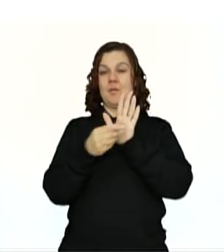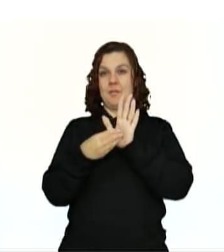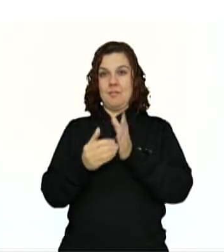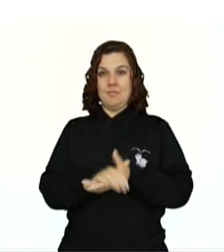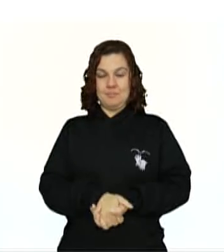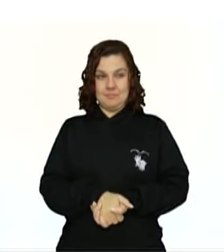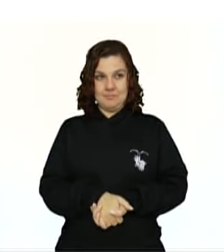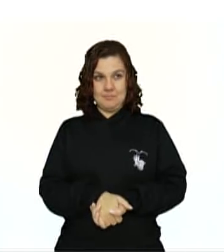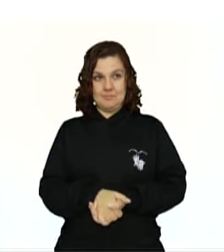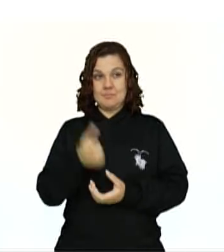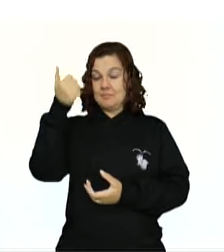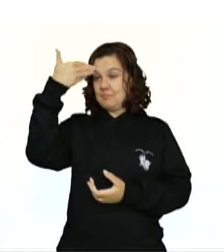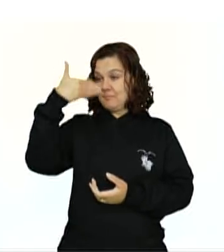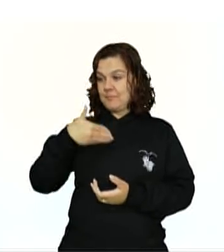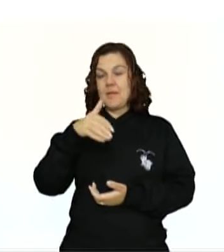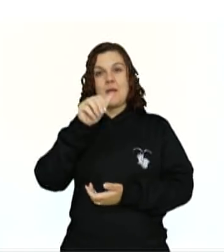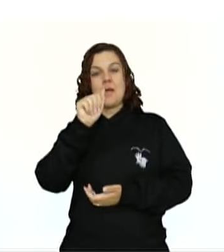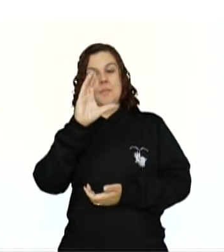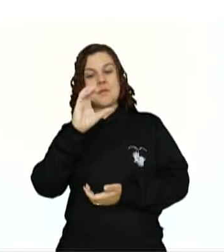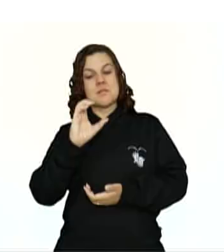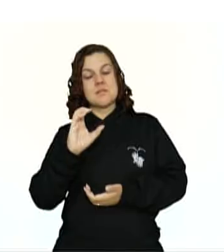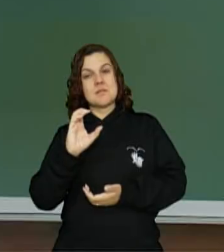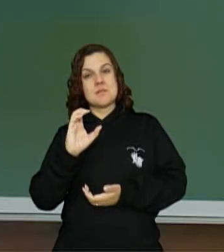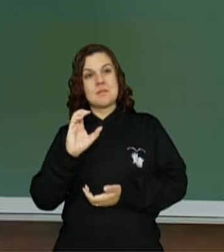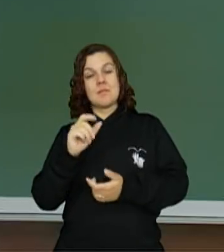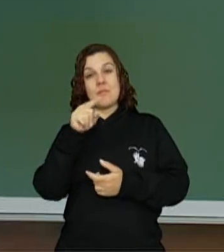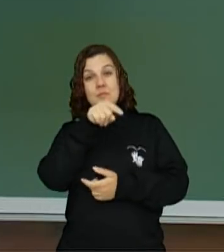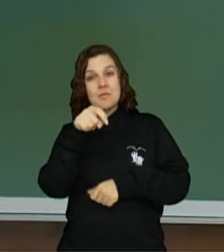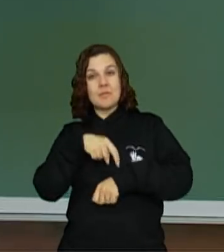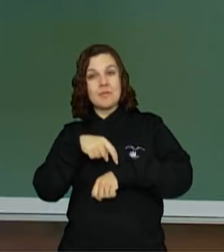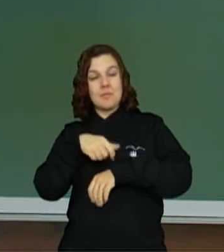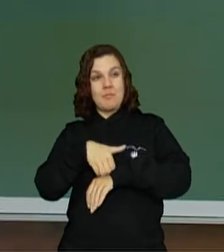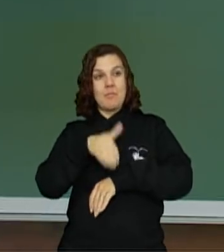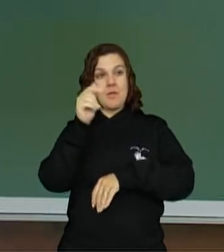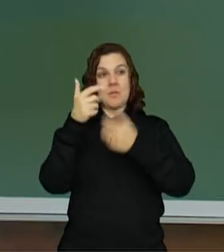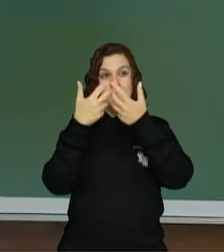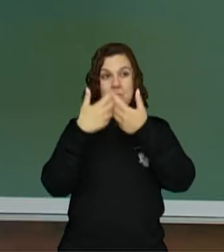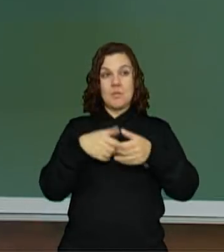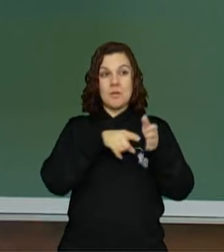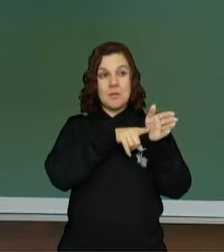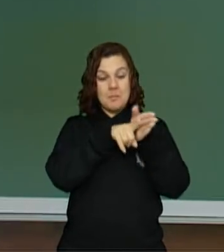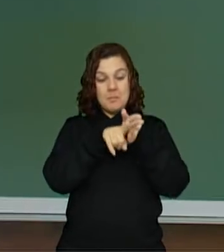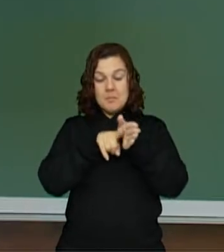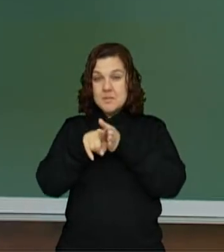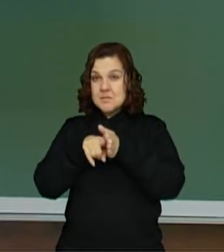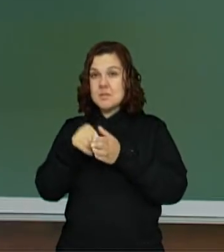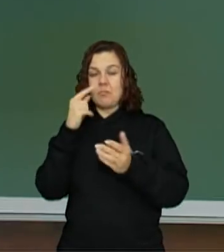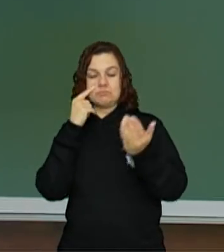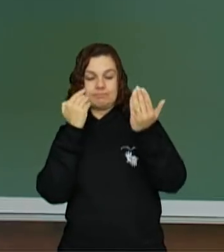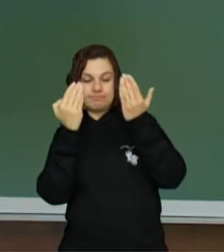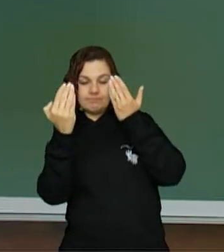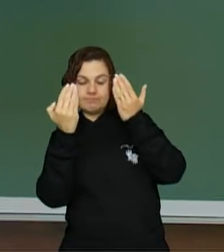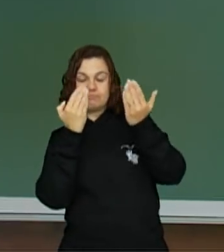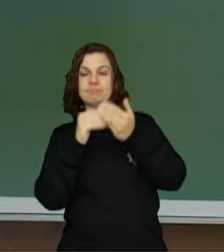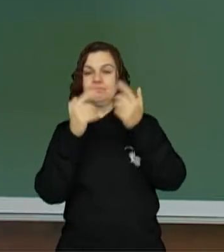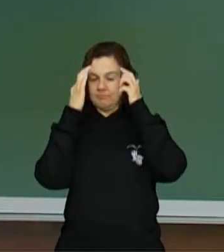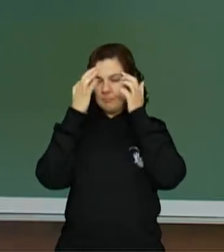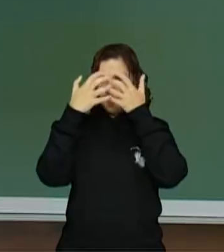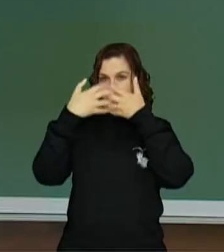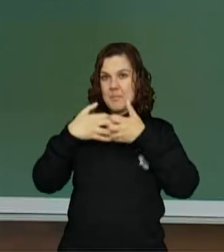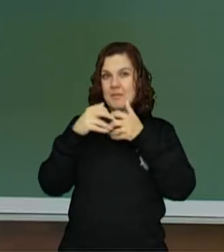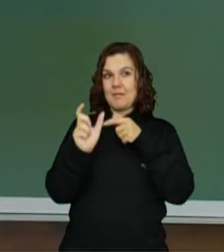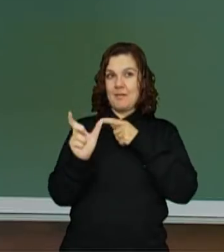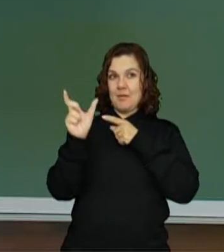lei. Nessa questão, vocês têm aí um tempo maior para vocês poderem analisar e